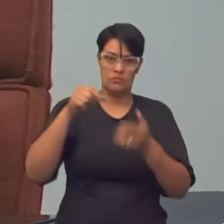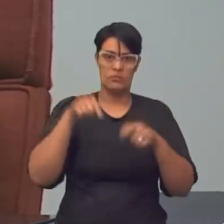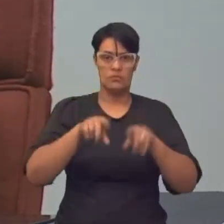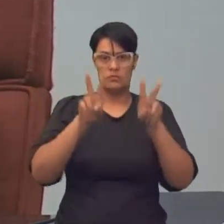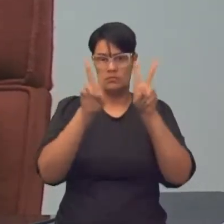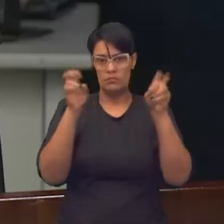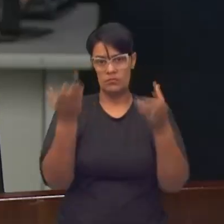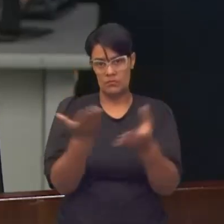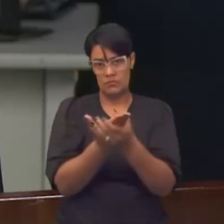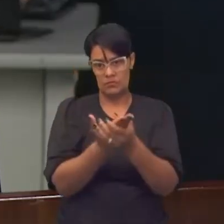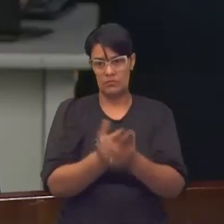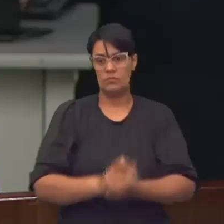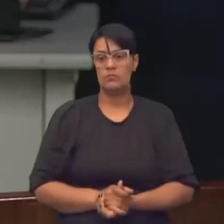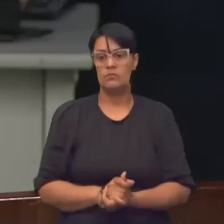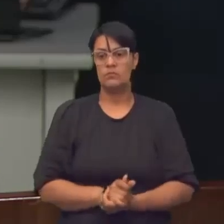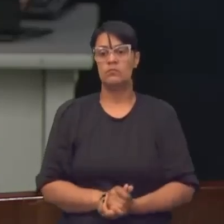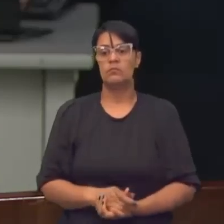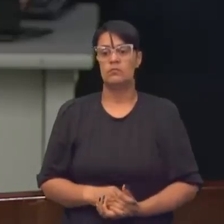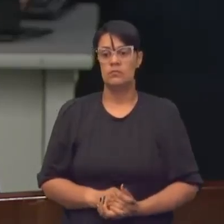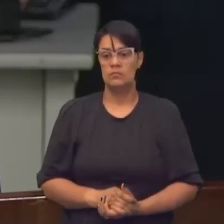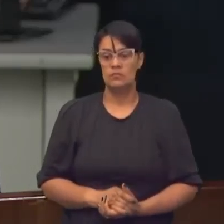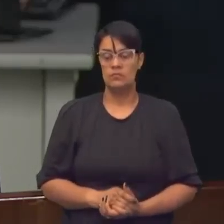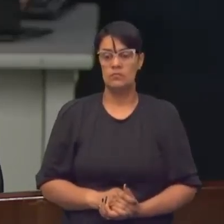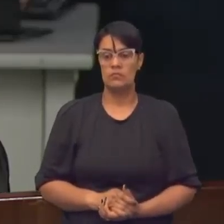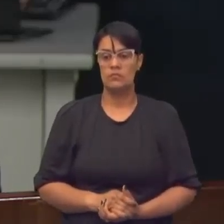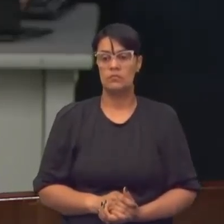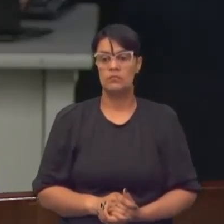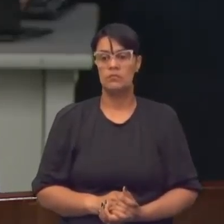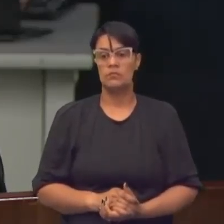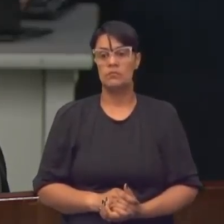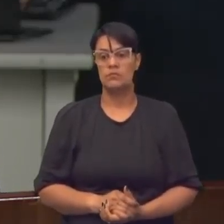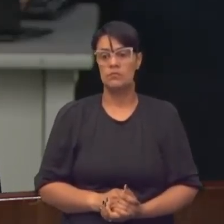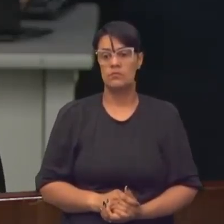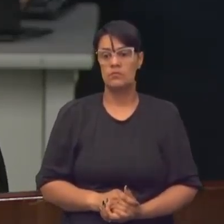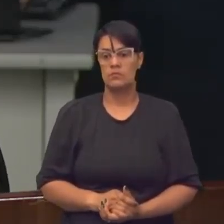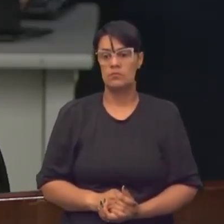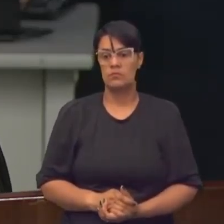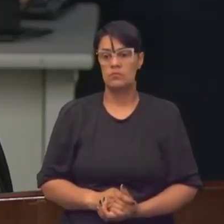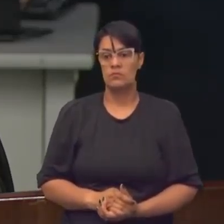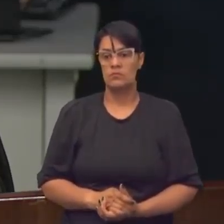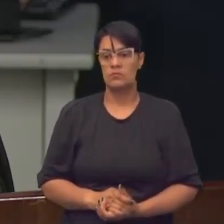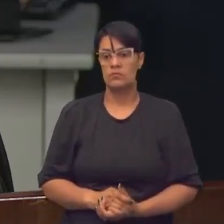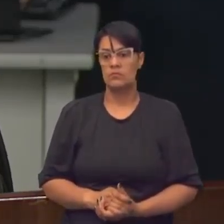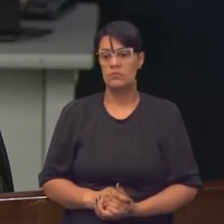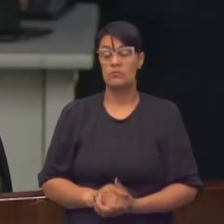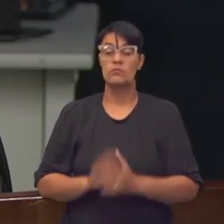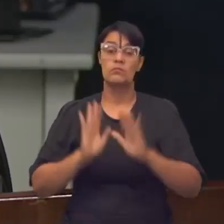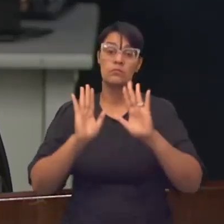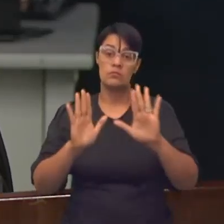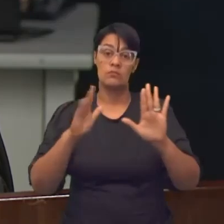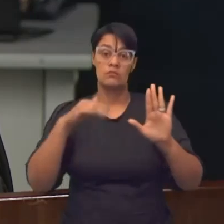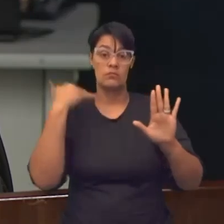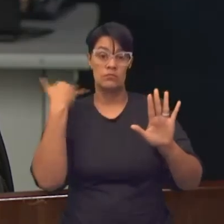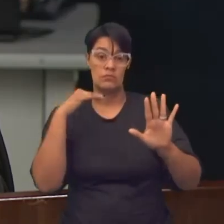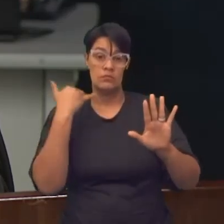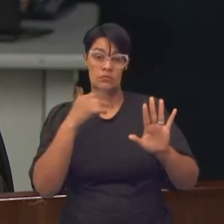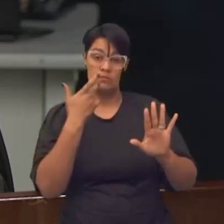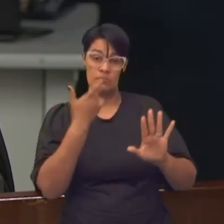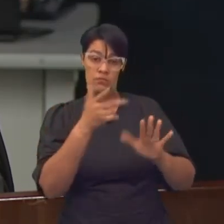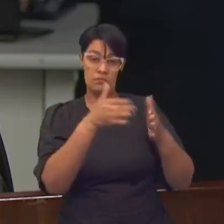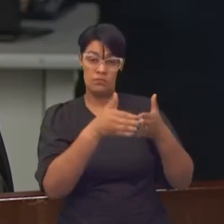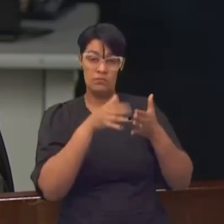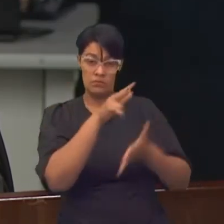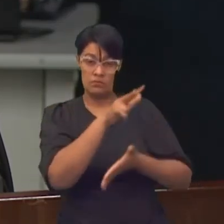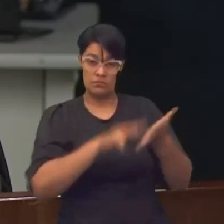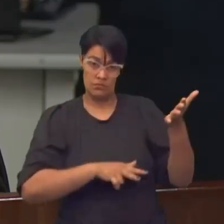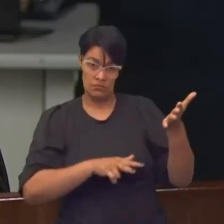deste processo. Senhor presidente, a ministra Carmen anunciou a intenção de pedir vista e eu gostaria de consultar Vossa Excelência e ela própria, que eu